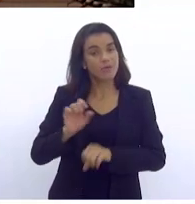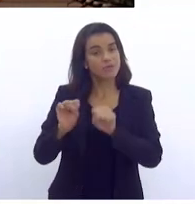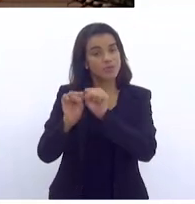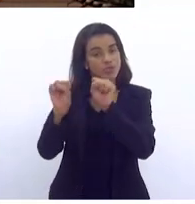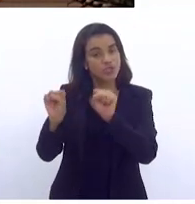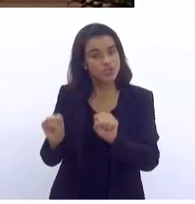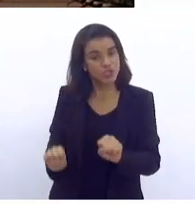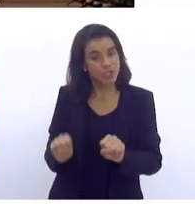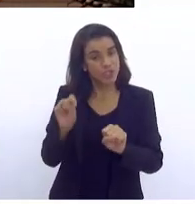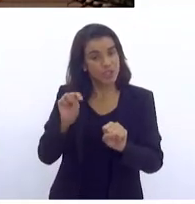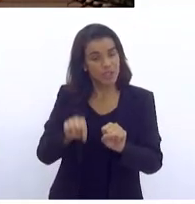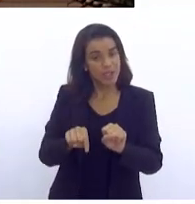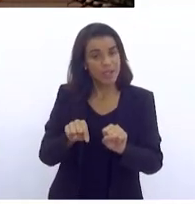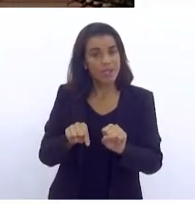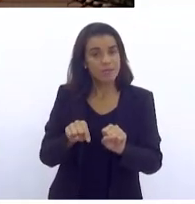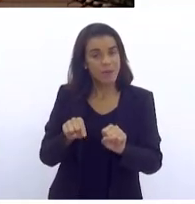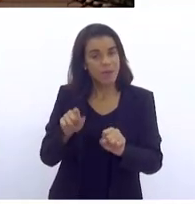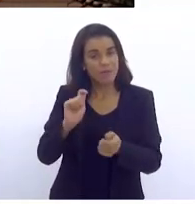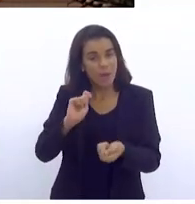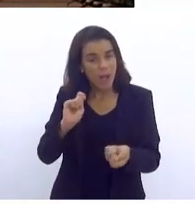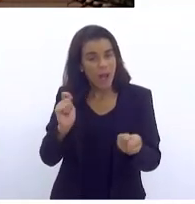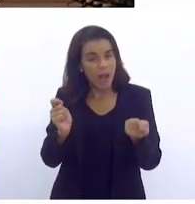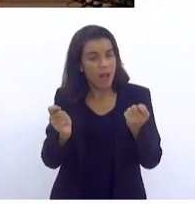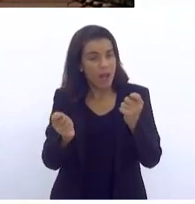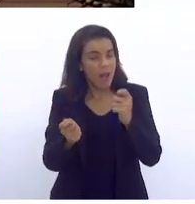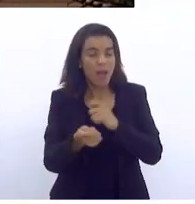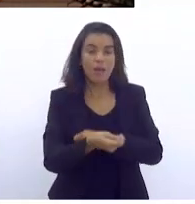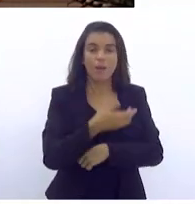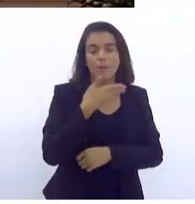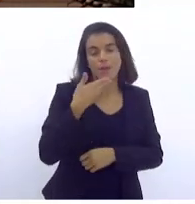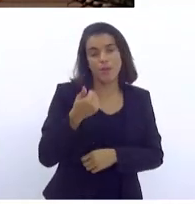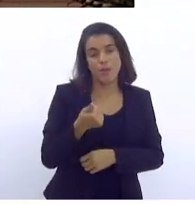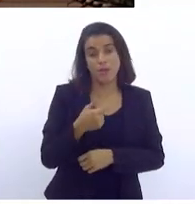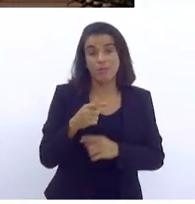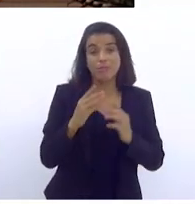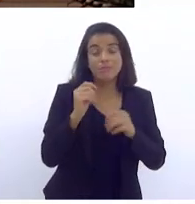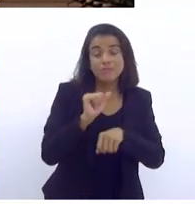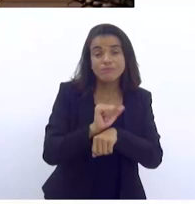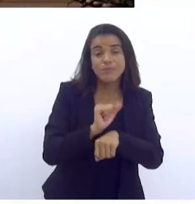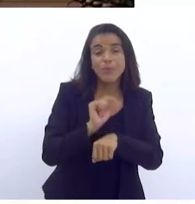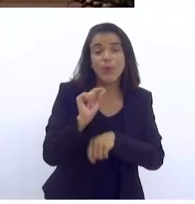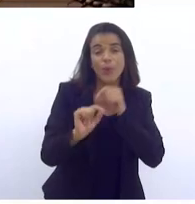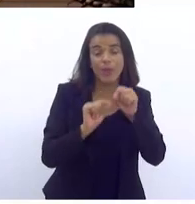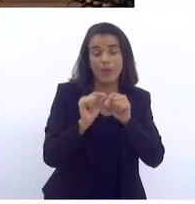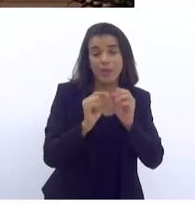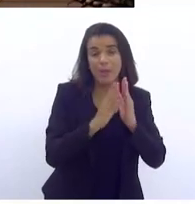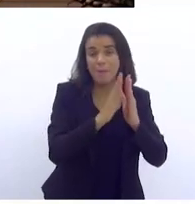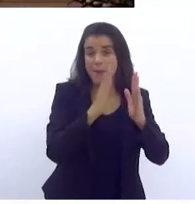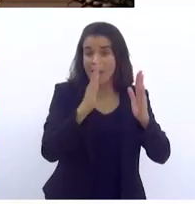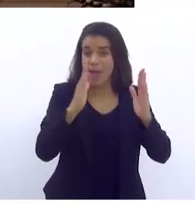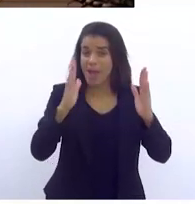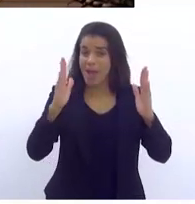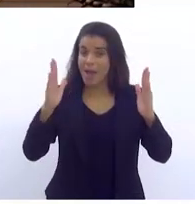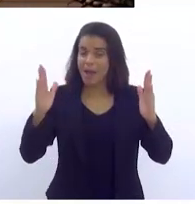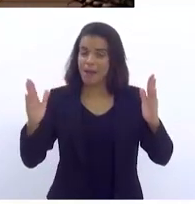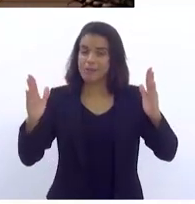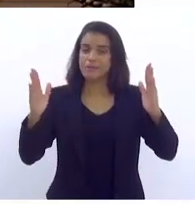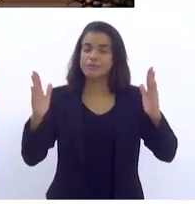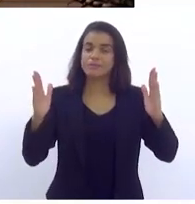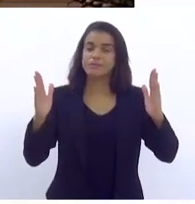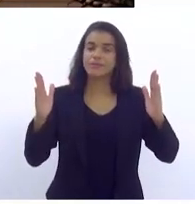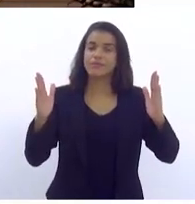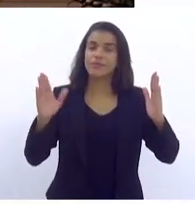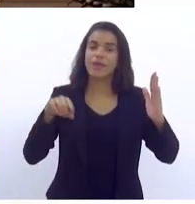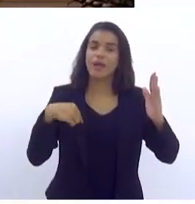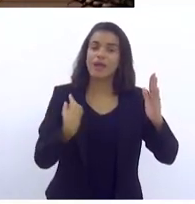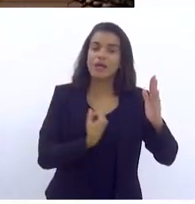partir desse sistema fazendo melhorias e a gente espera que no longo prazo que longo prazo eh eh a gente no